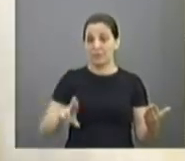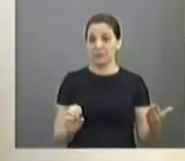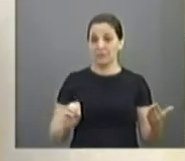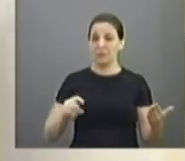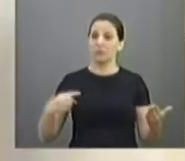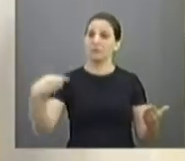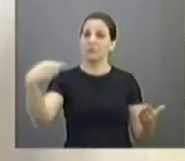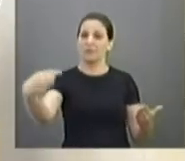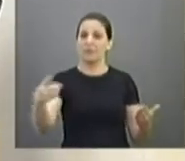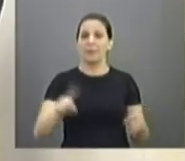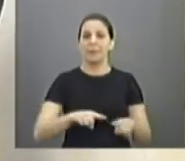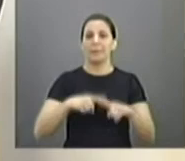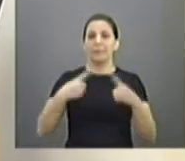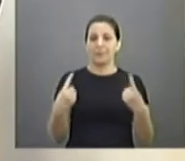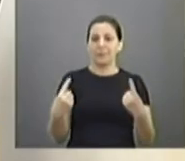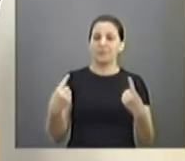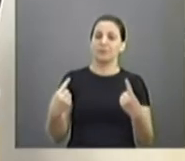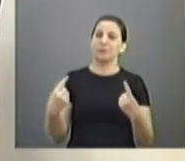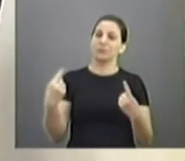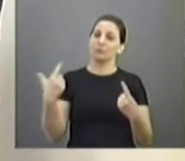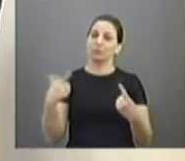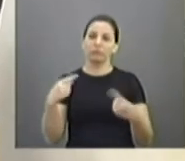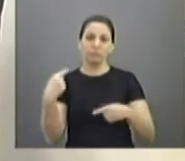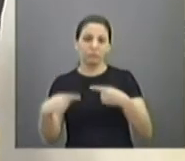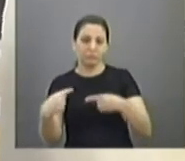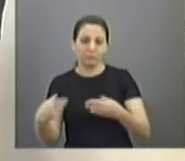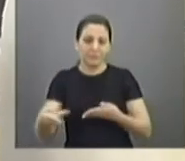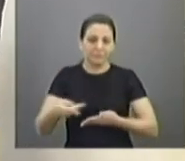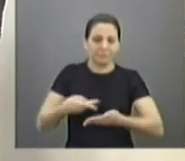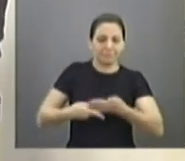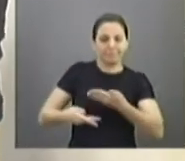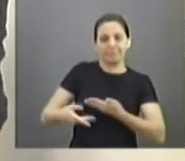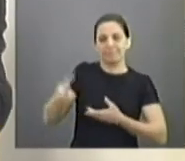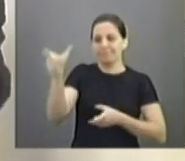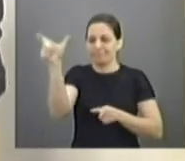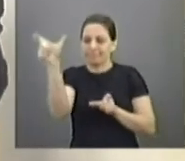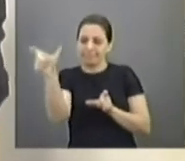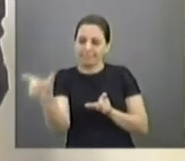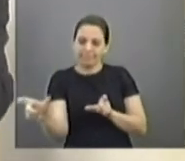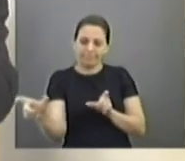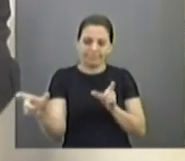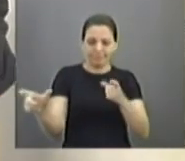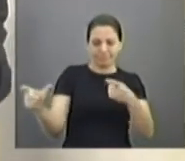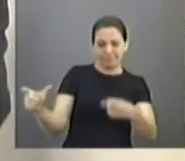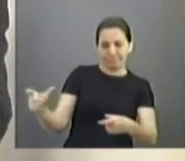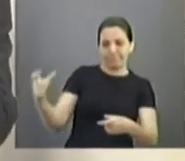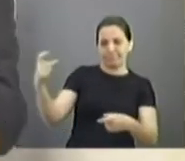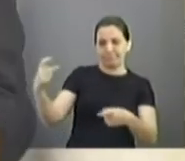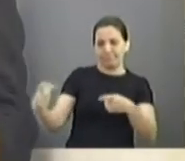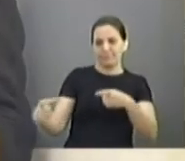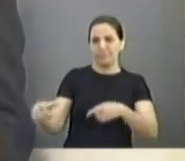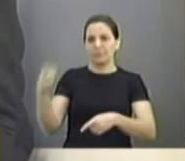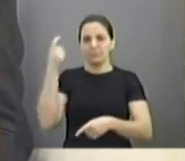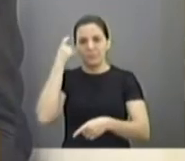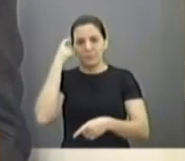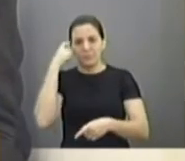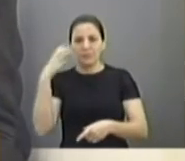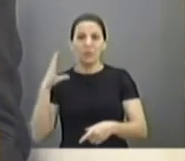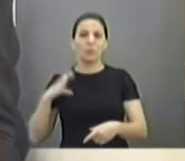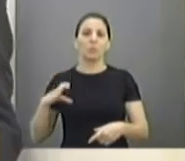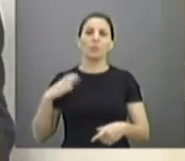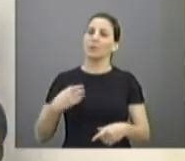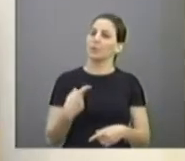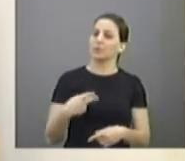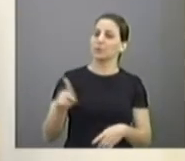Mas é indiscutível também que, do ponto de vista das relações interpessoais, o governo precisa refletir muito sobre o seu